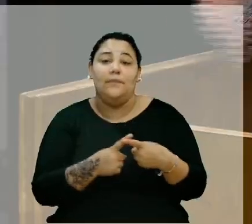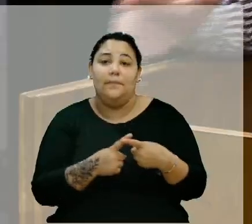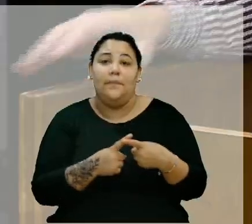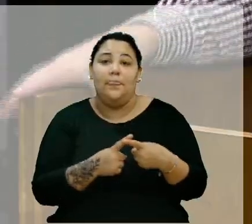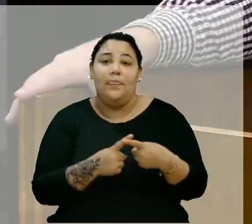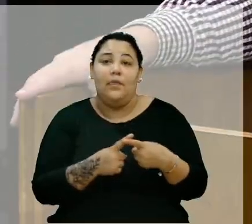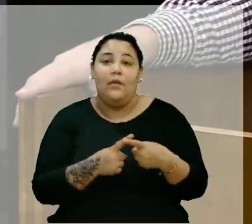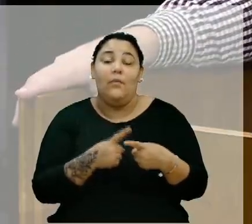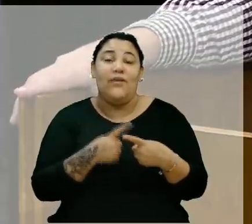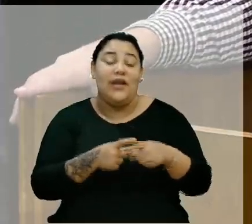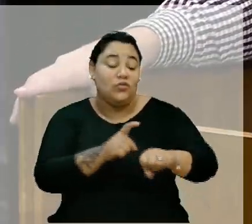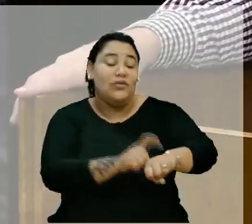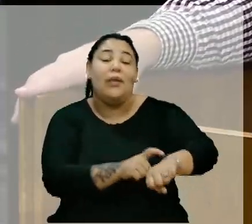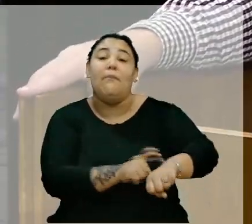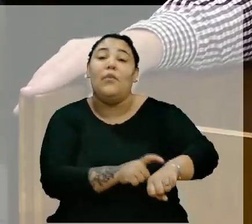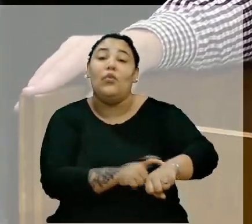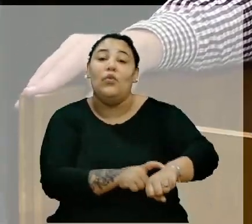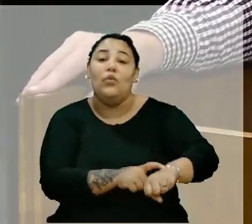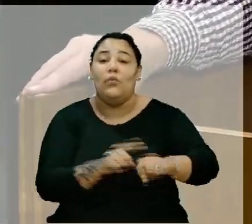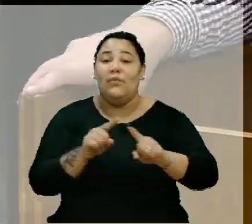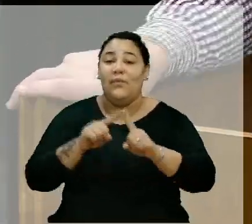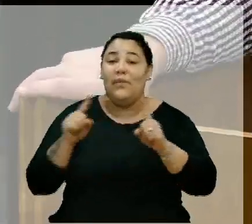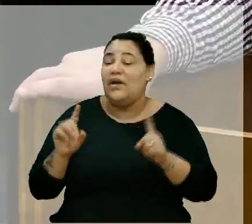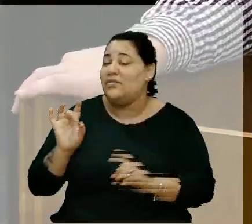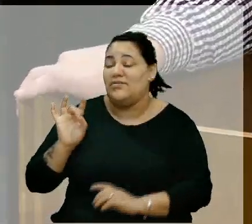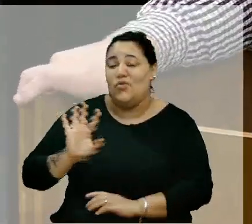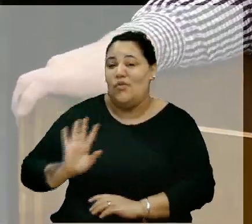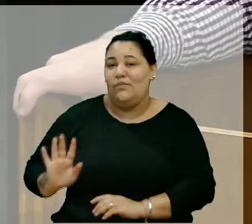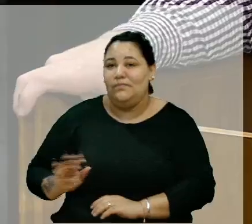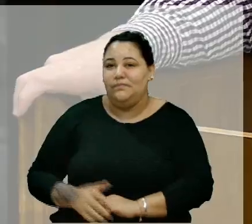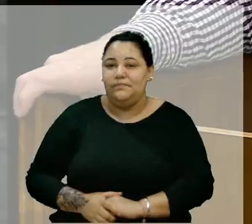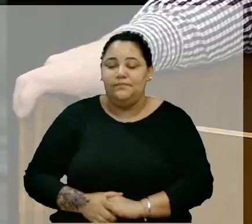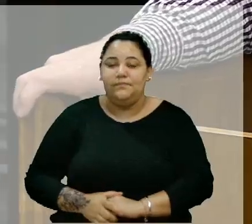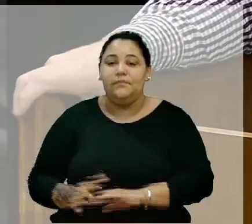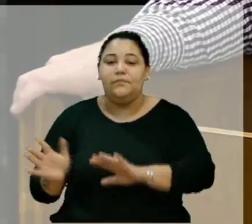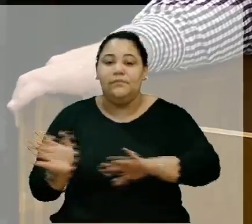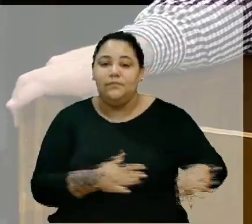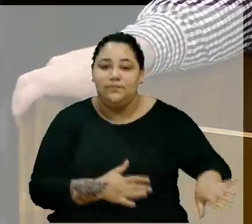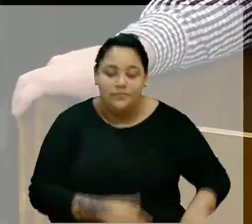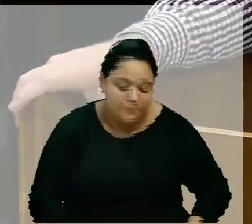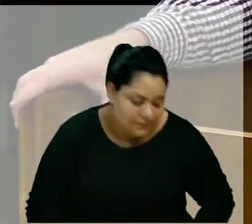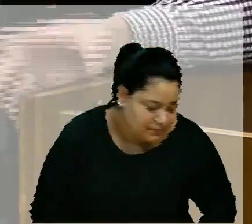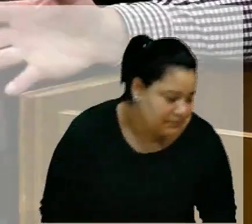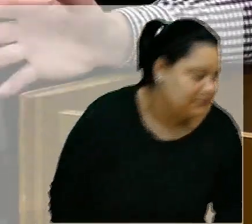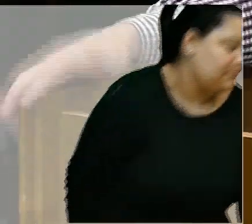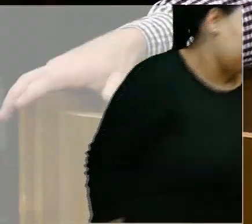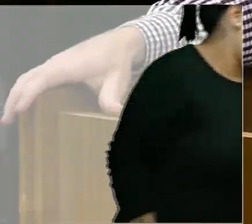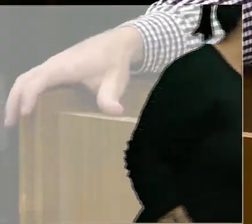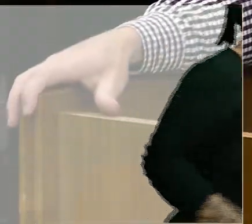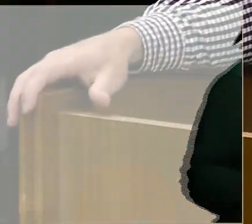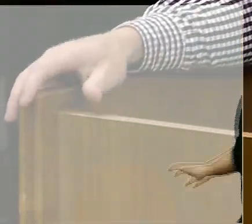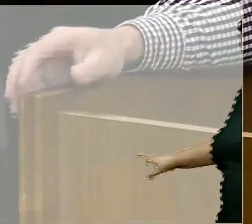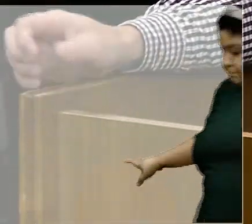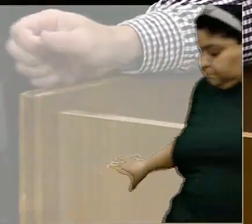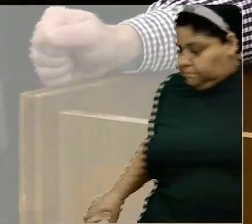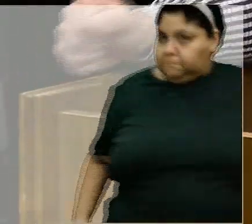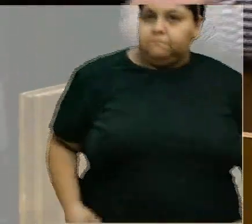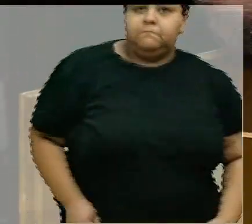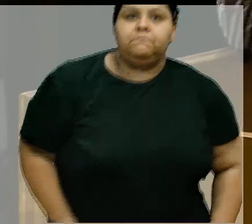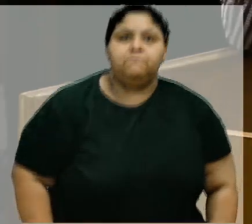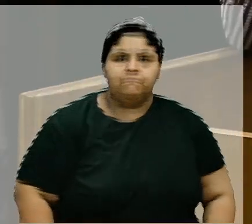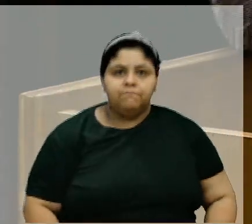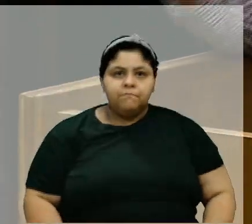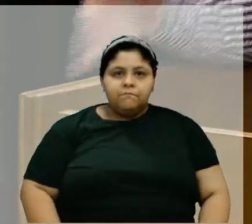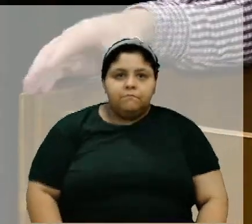do tempo, né? Mas é isso, então. E meu próximo assunto, já que eu sou do desenvolvimento